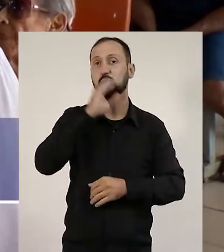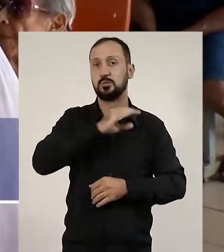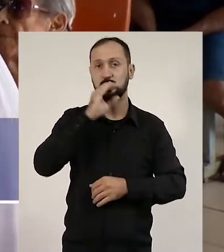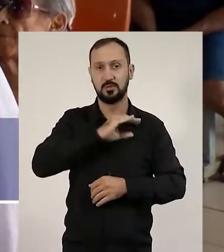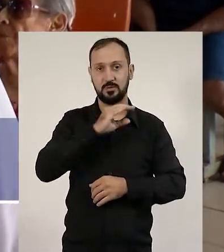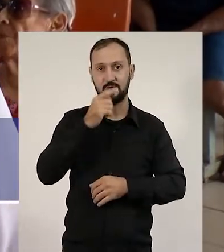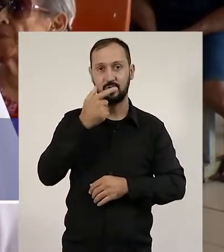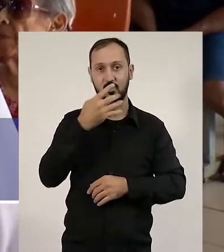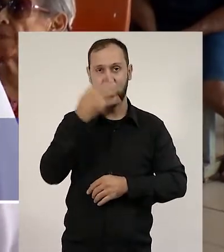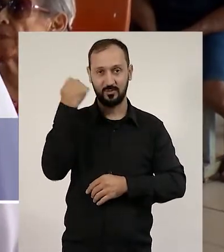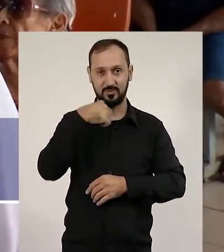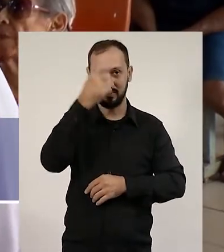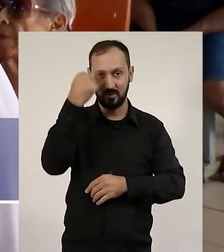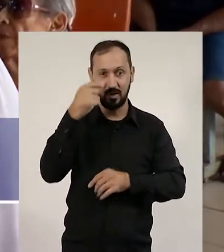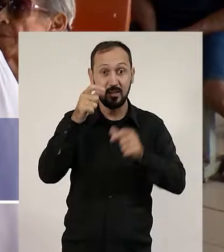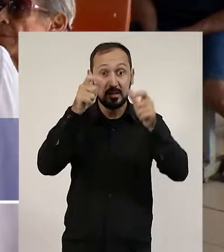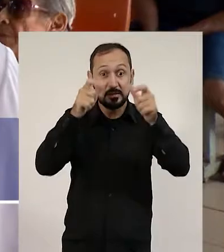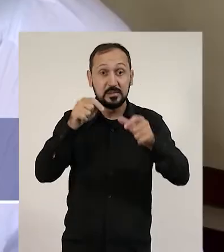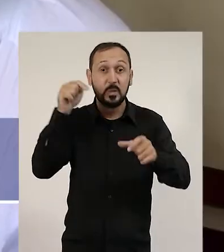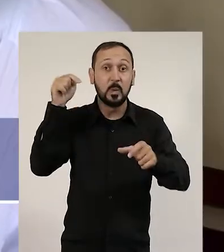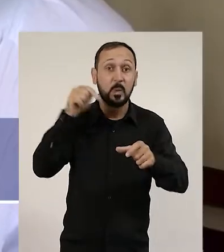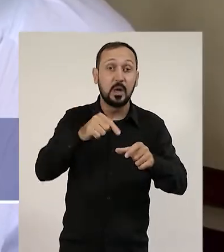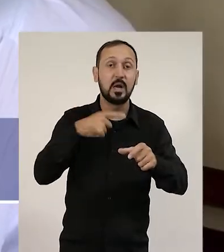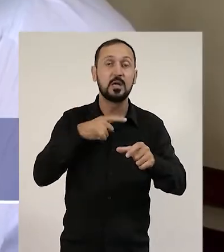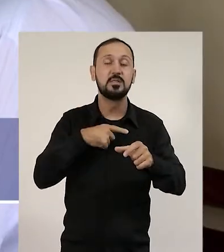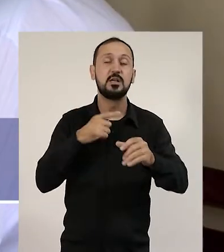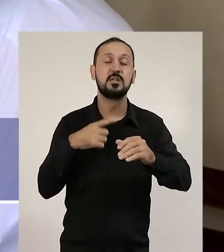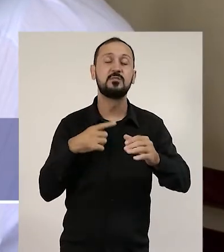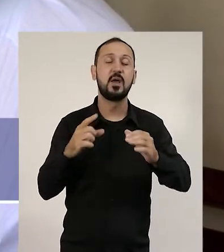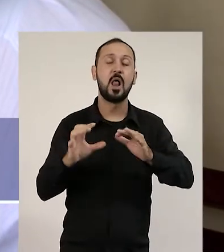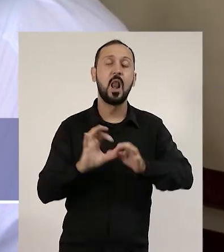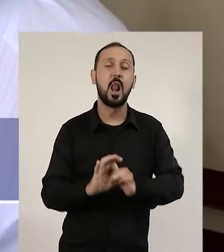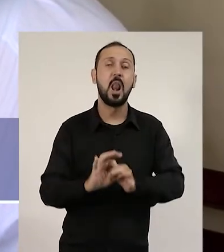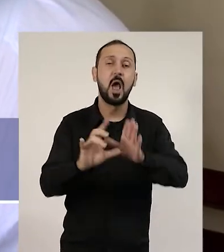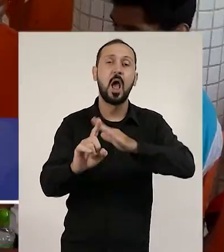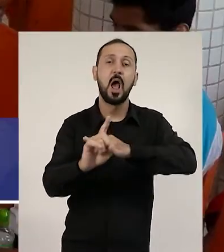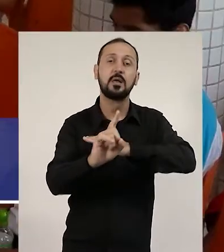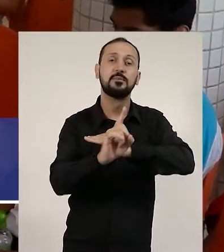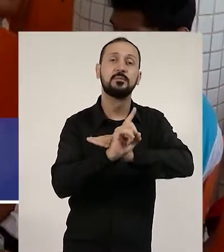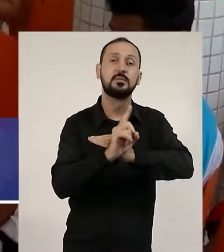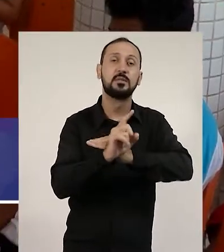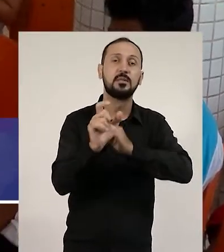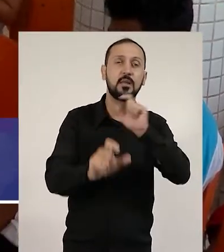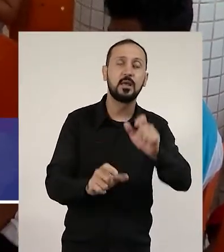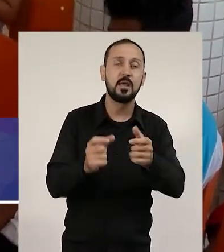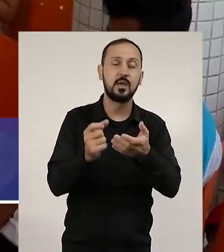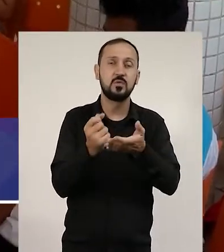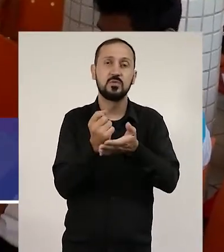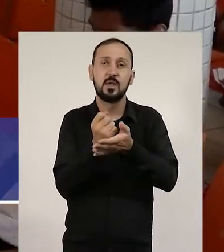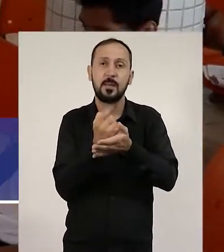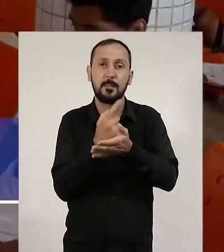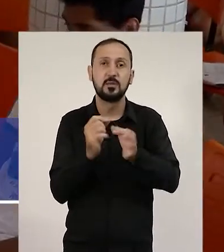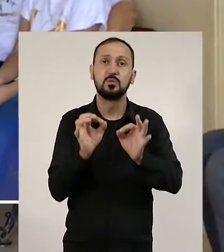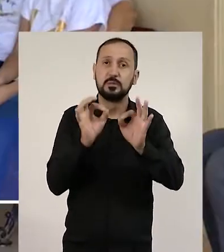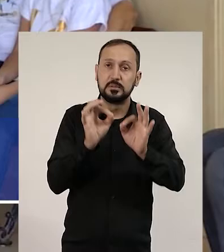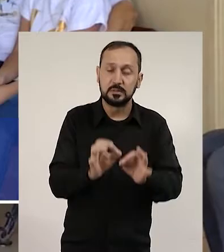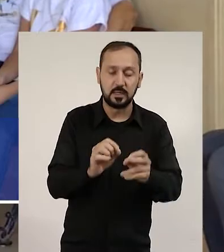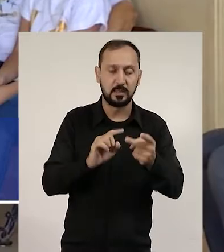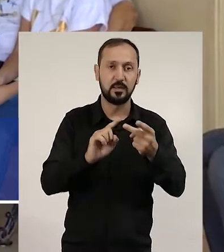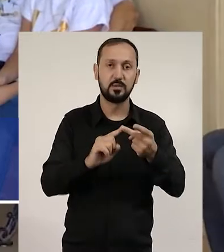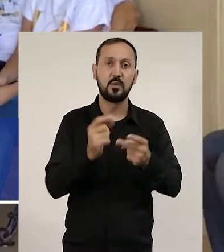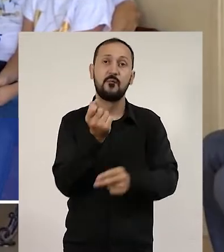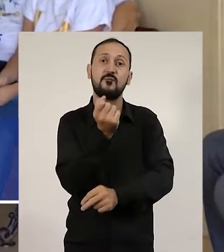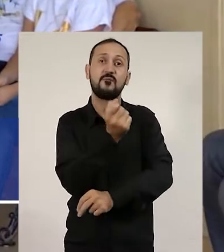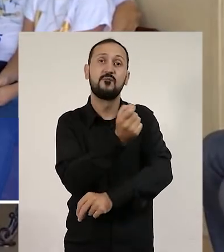horas. São nessas unidades que nós vamos ofertar os medicamentos